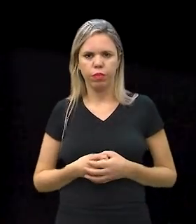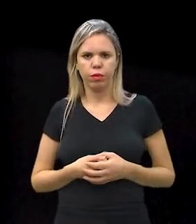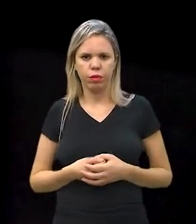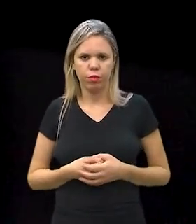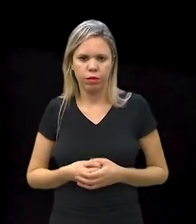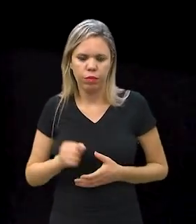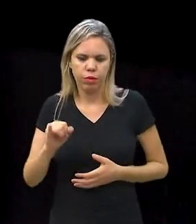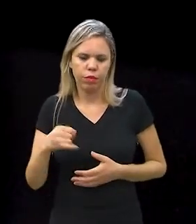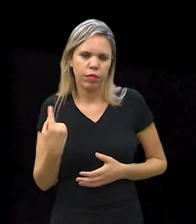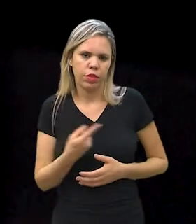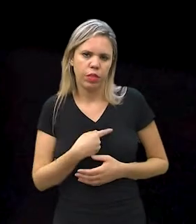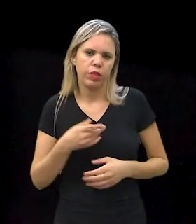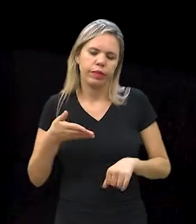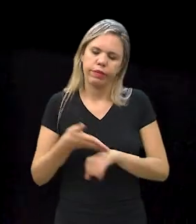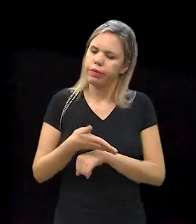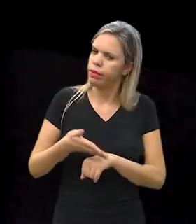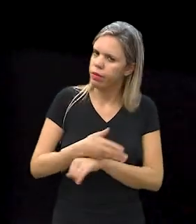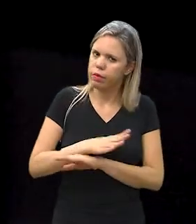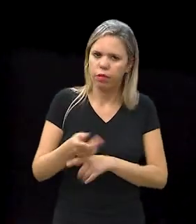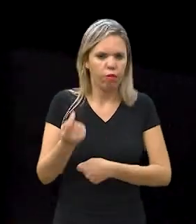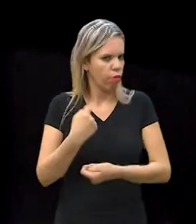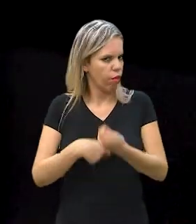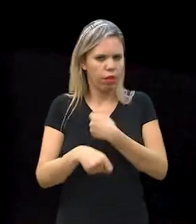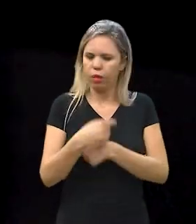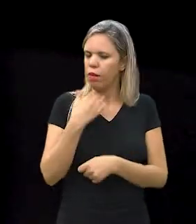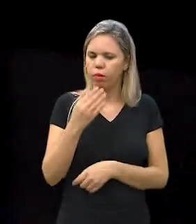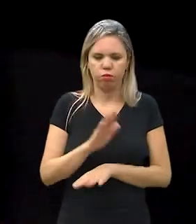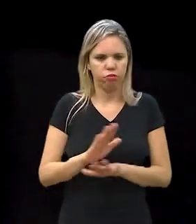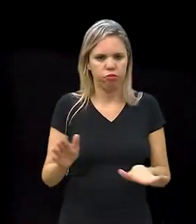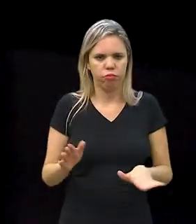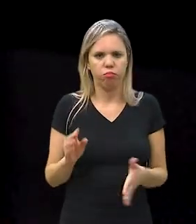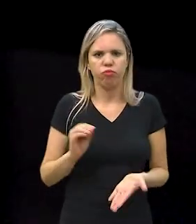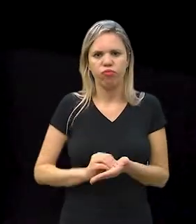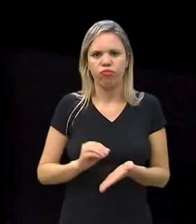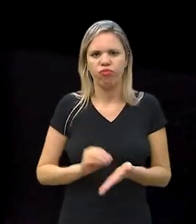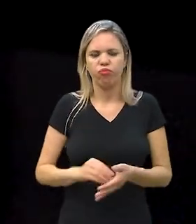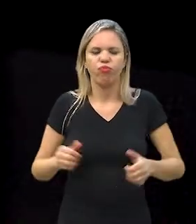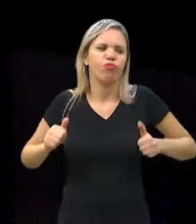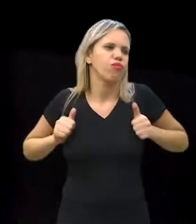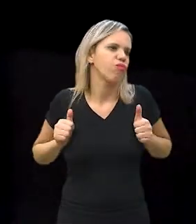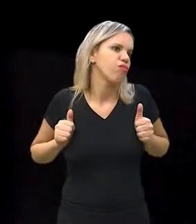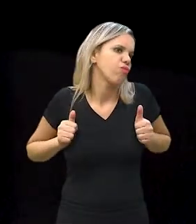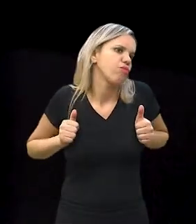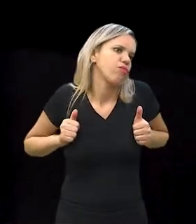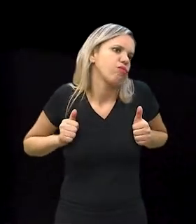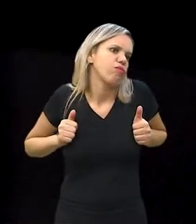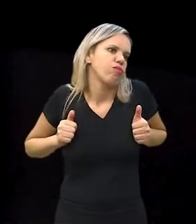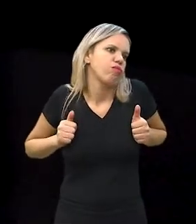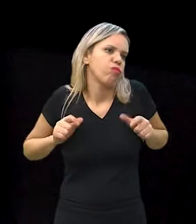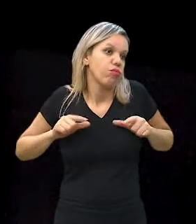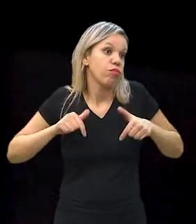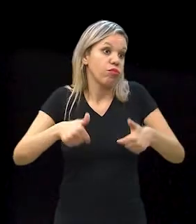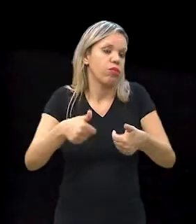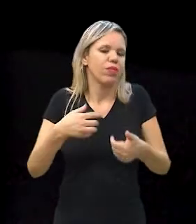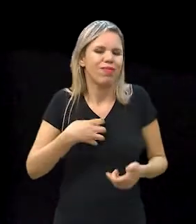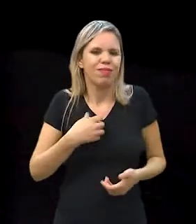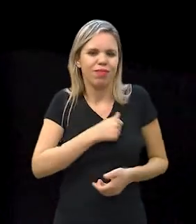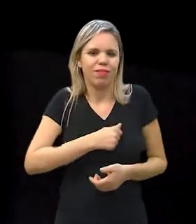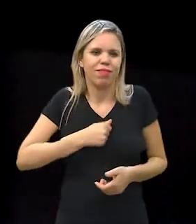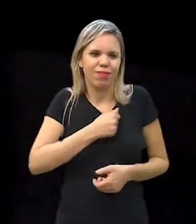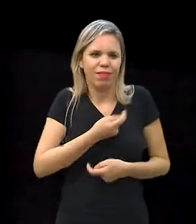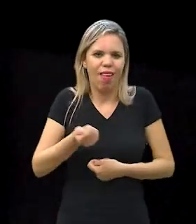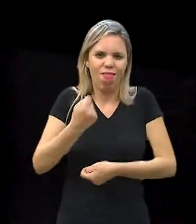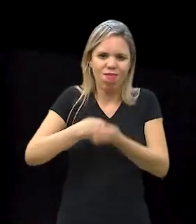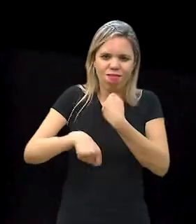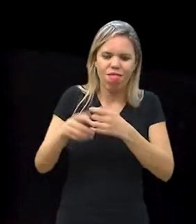que se a gente não participar do network, a gente parece que está atrofiado. E eu